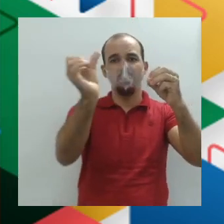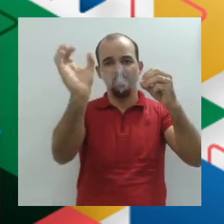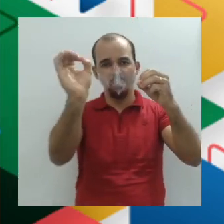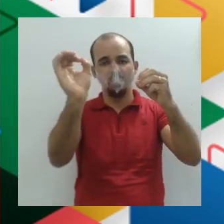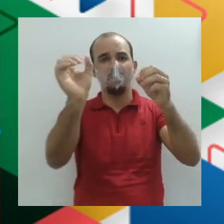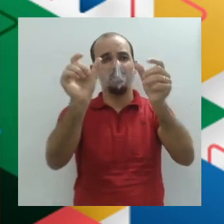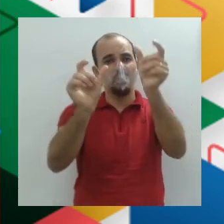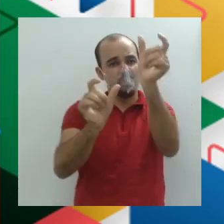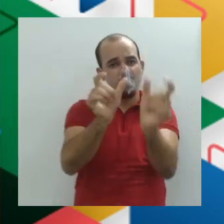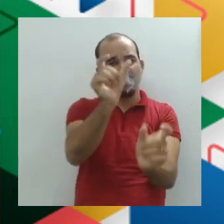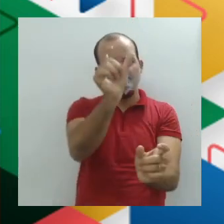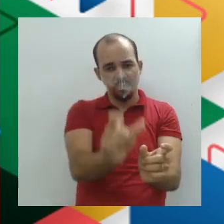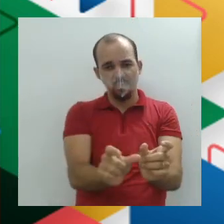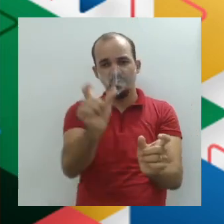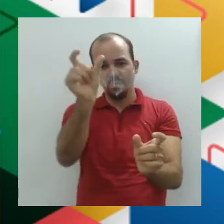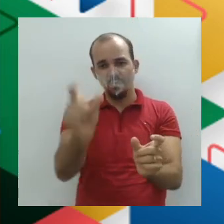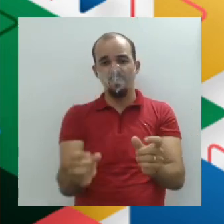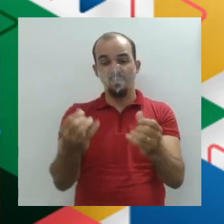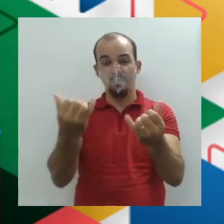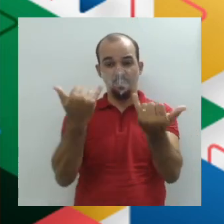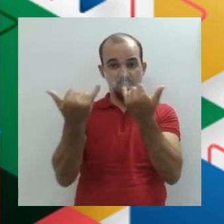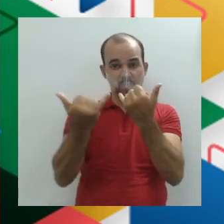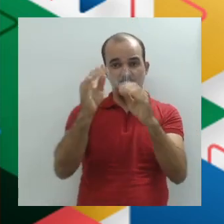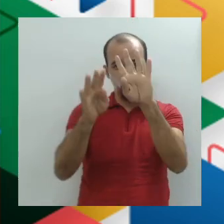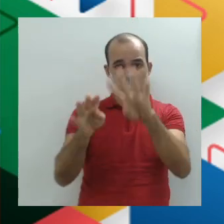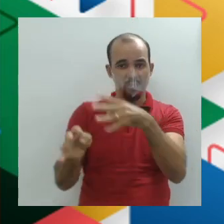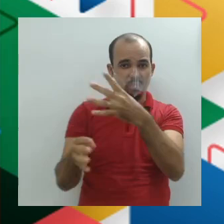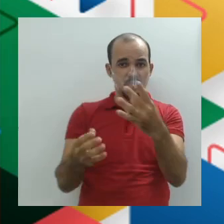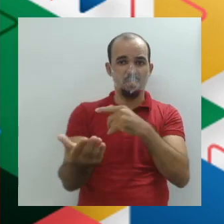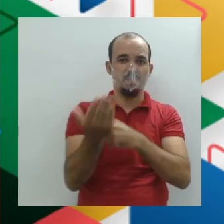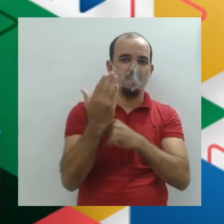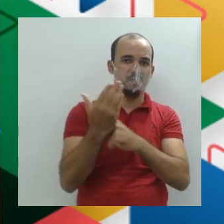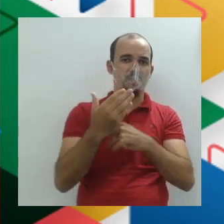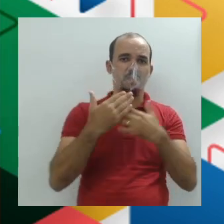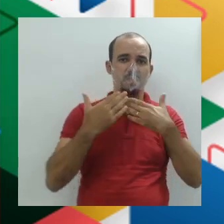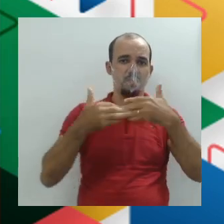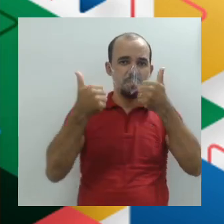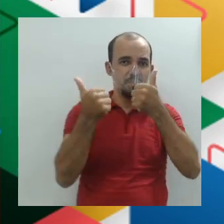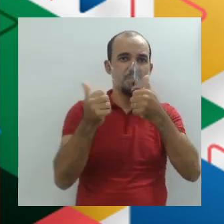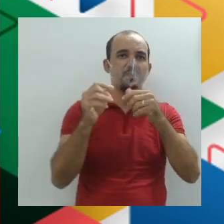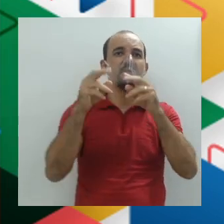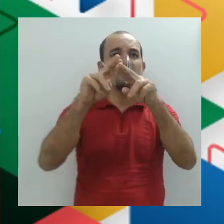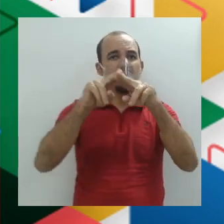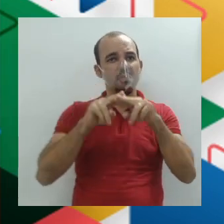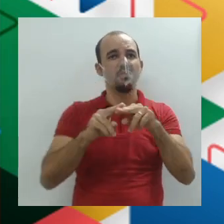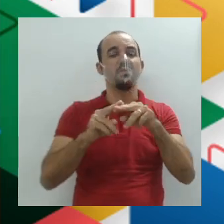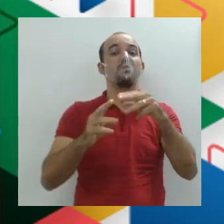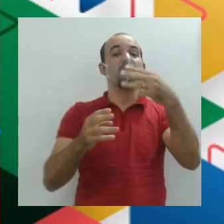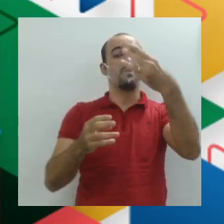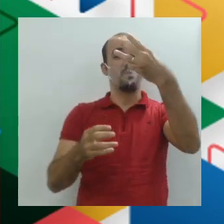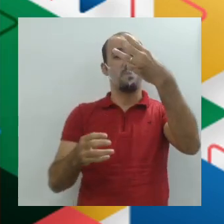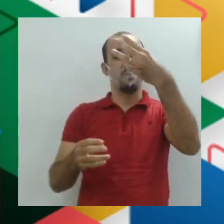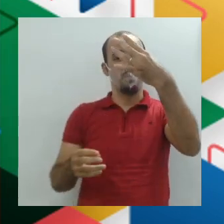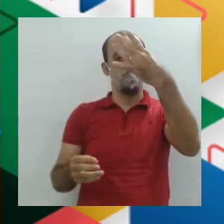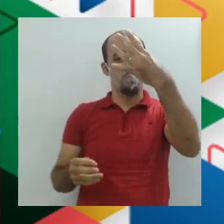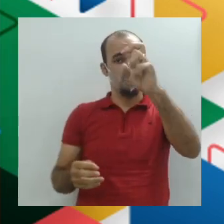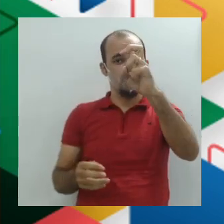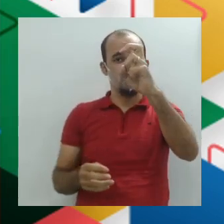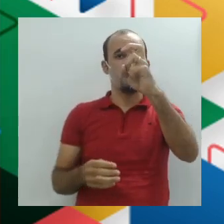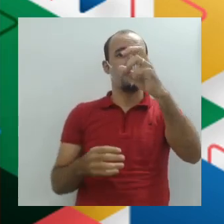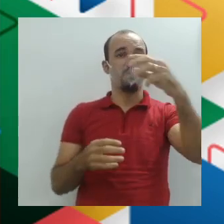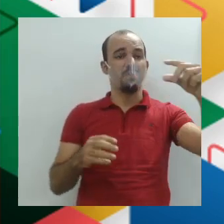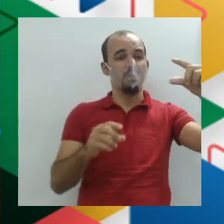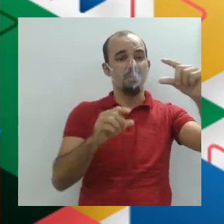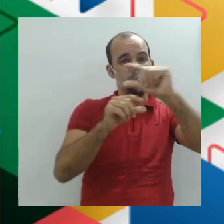aí a gente tem essa informação muito massa. Por isso que o seno e cosseno de 45 são iguais, porque 45